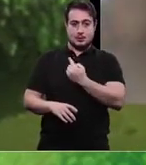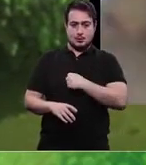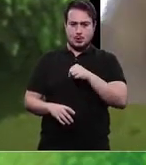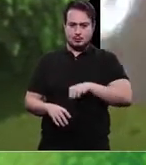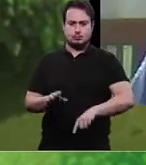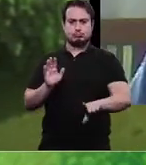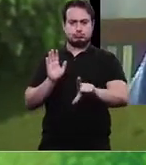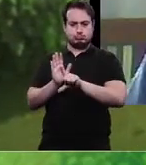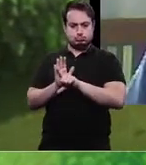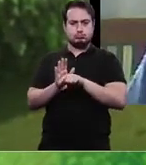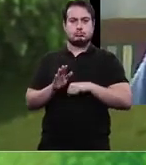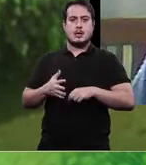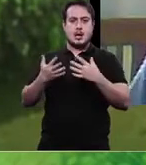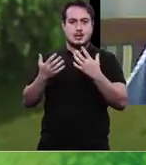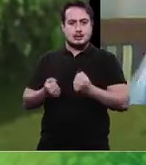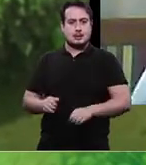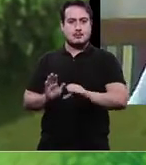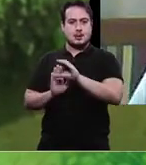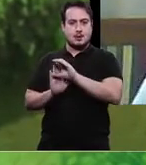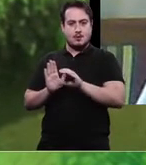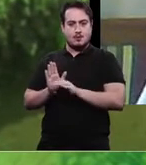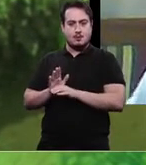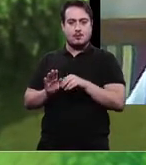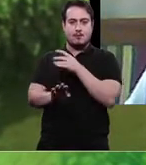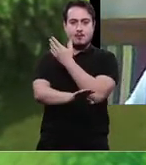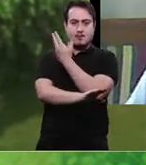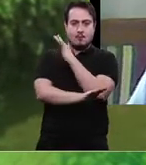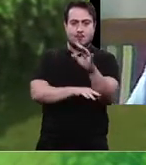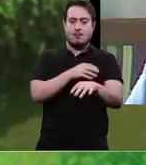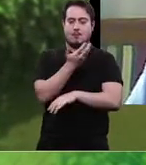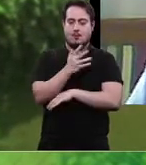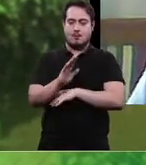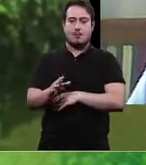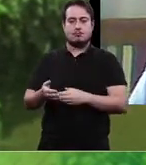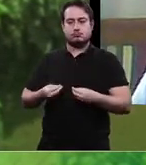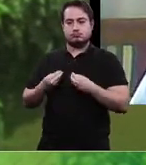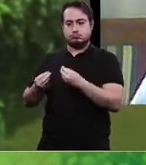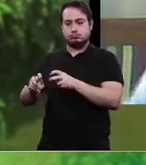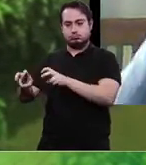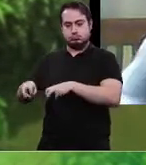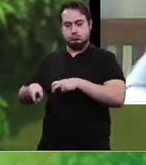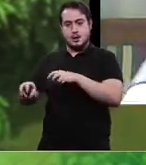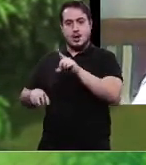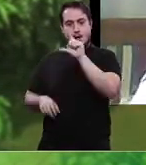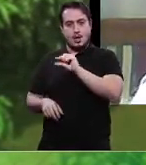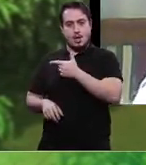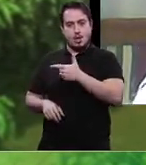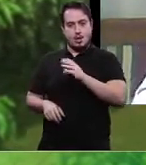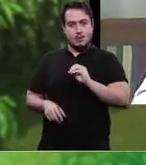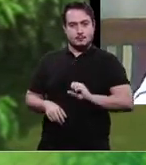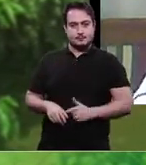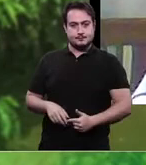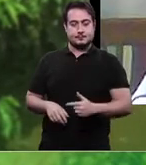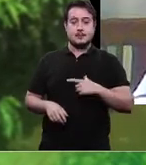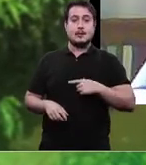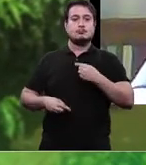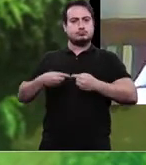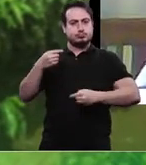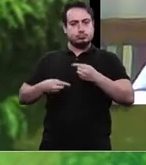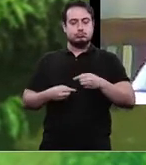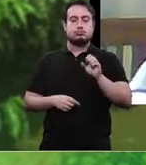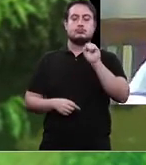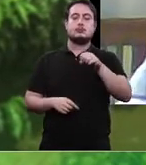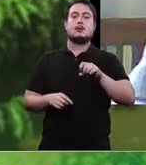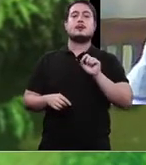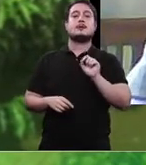legais, aderimos ao Código Florestal, investimos em agricultura de baixa emissão de carbono e sim somos competitivos. E